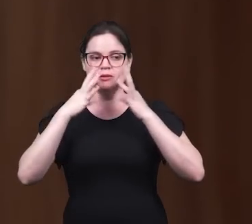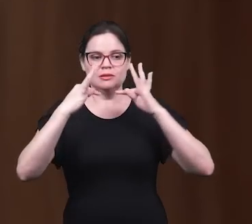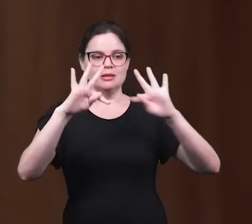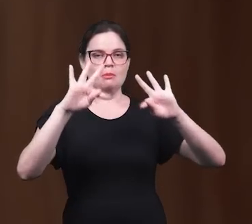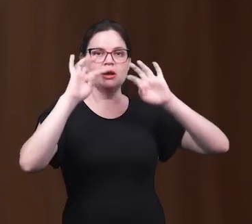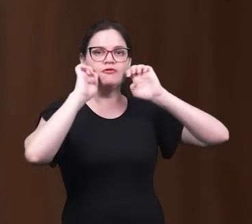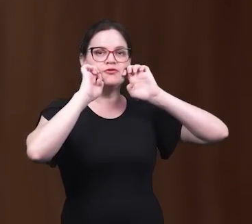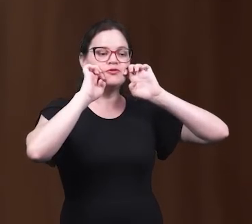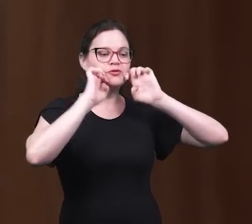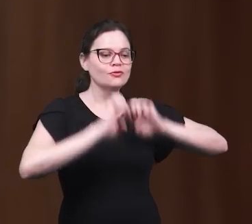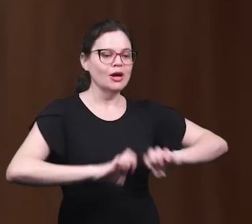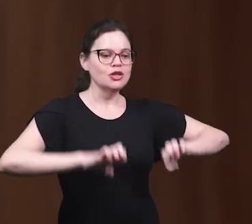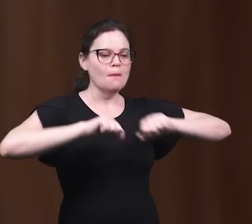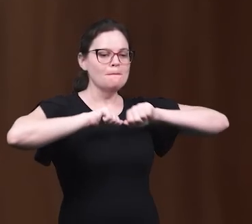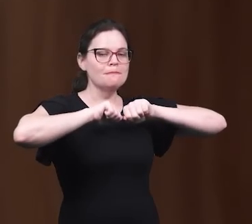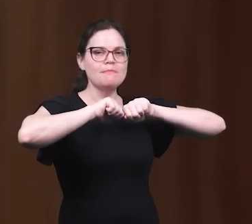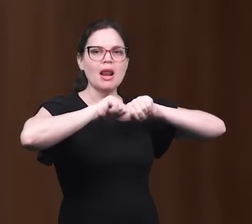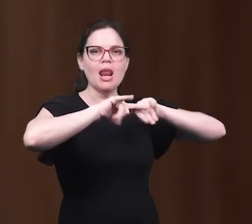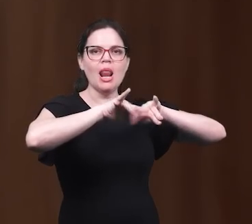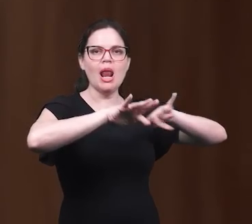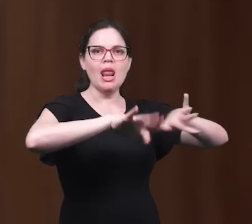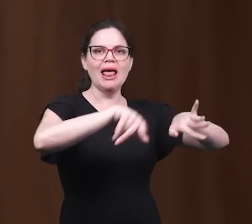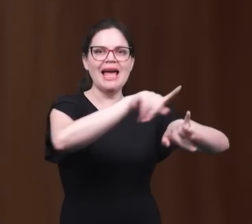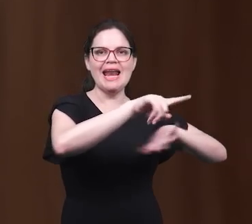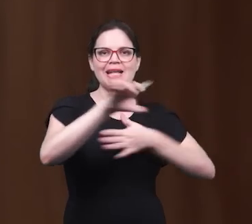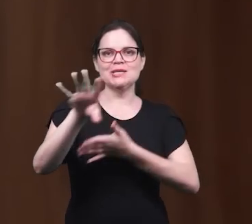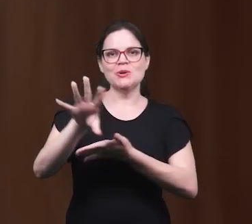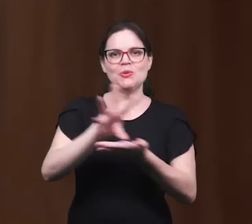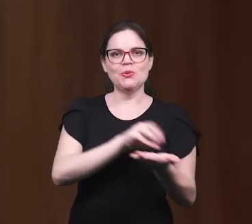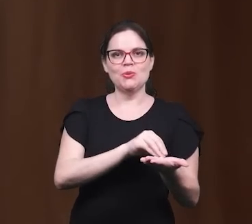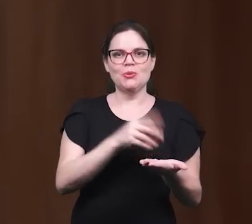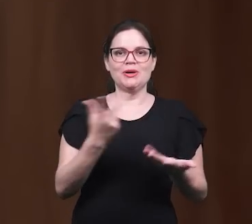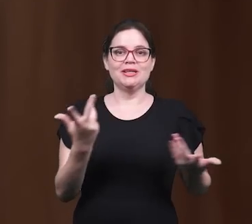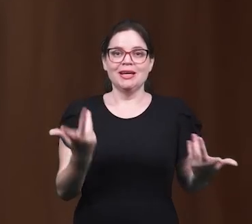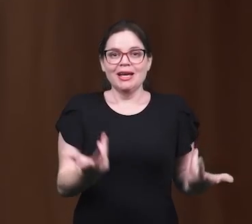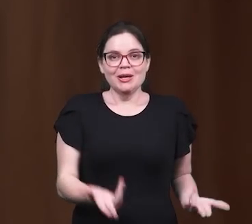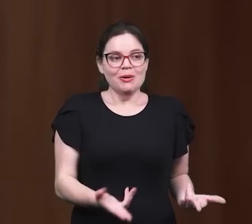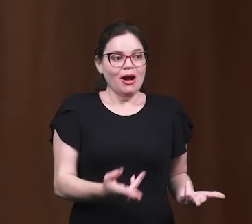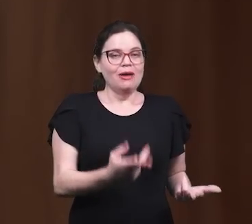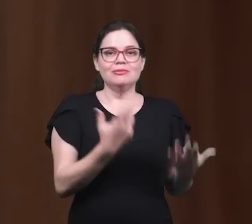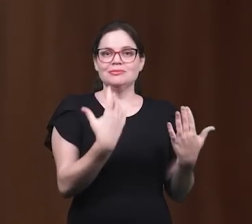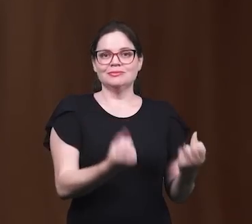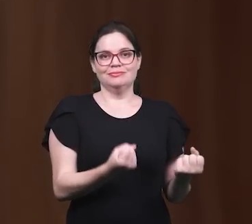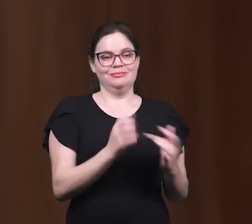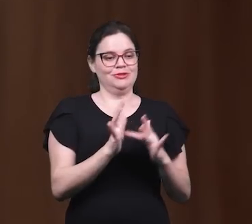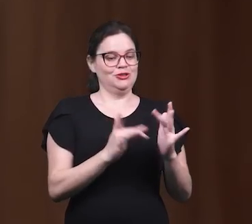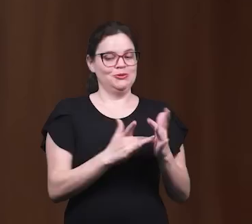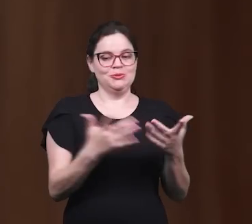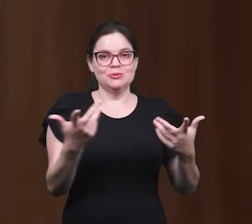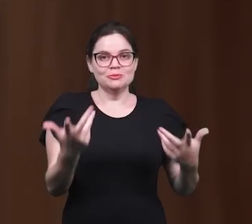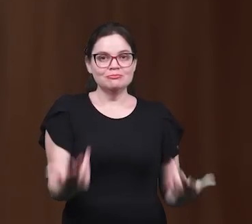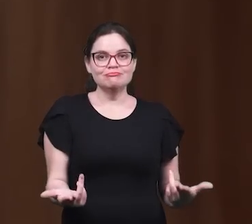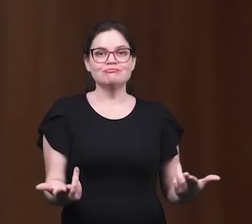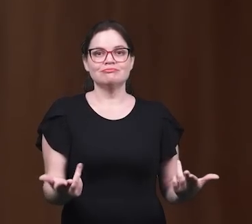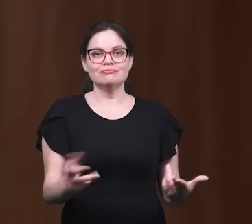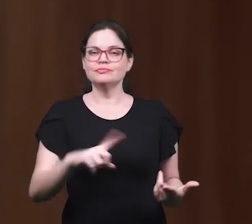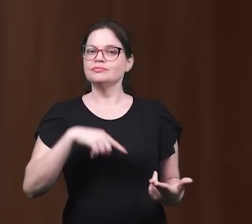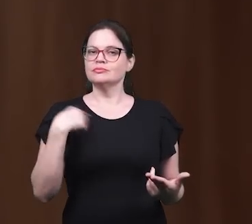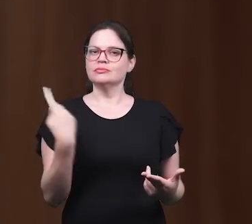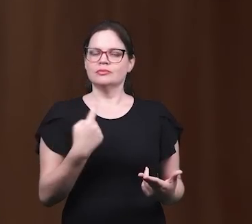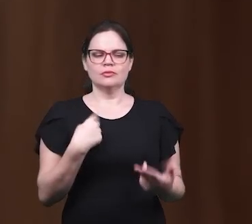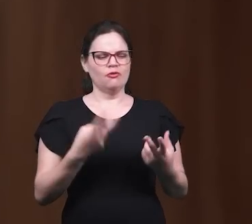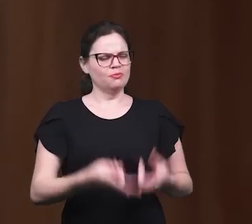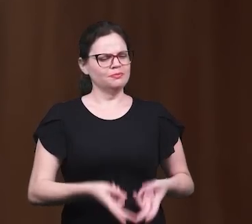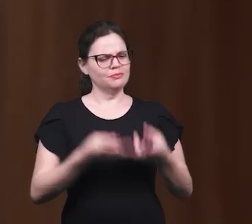testemunho, ele ecoar para outras áreas, além de Tessalônica. Portanto, nós vamos ver até mesmo